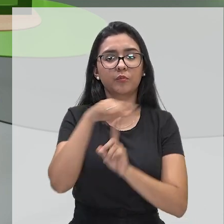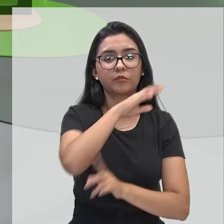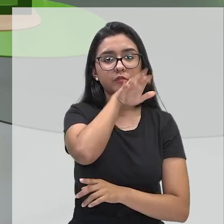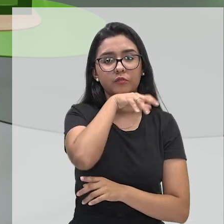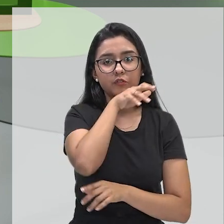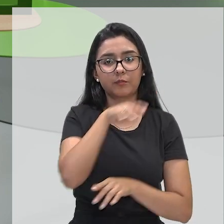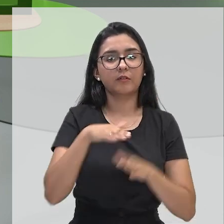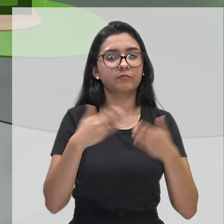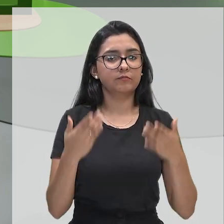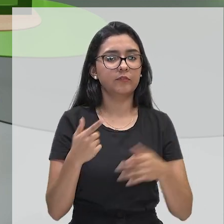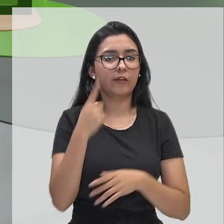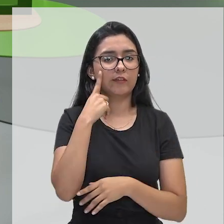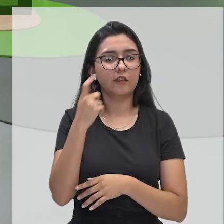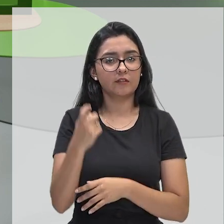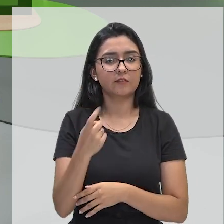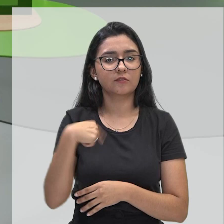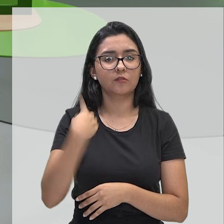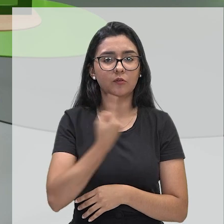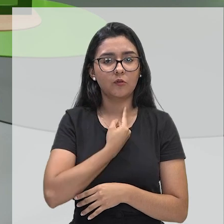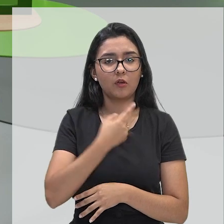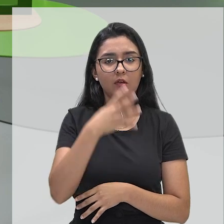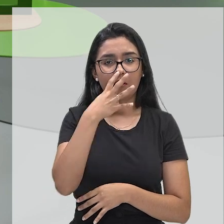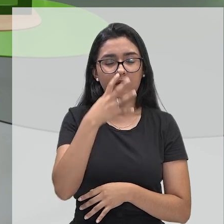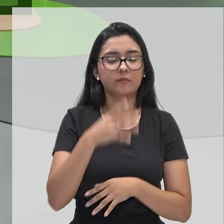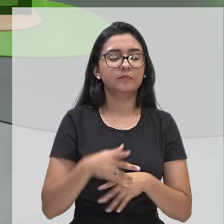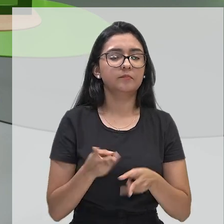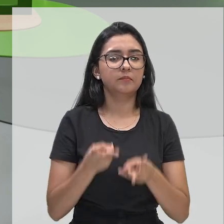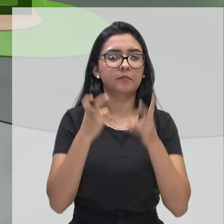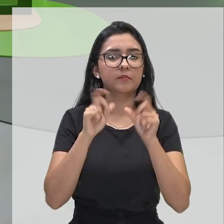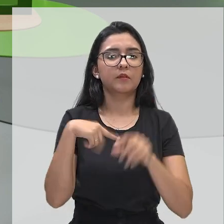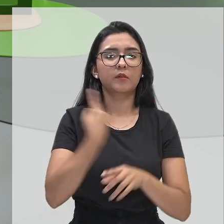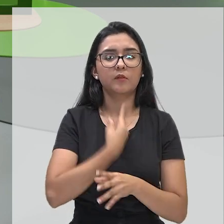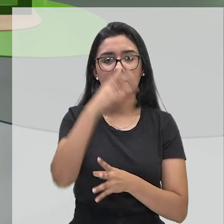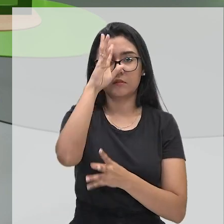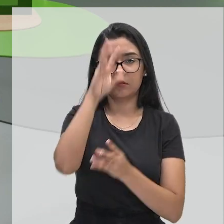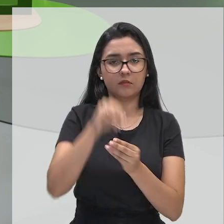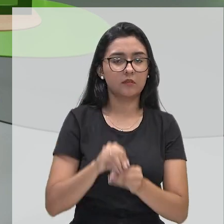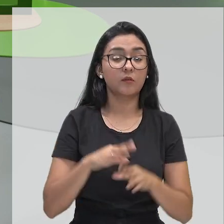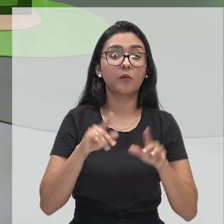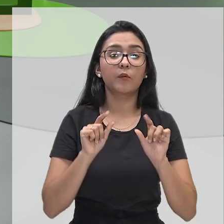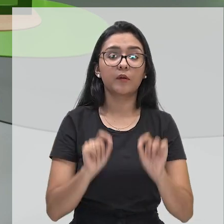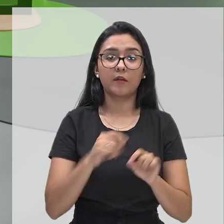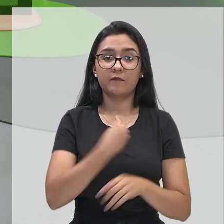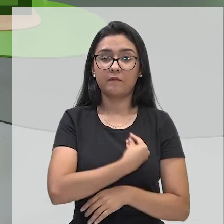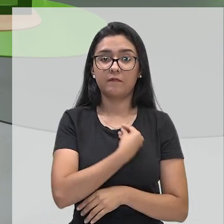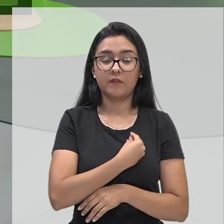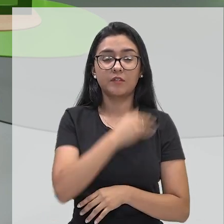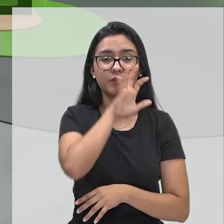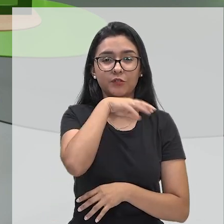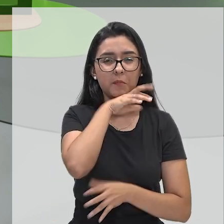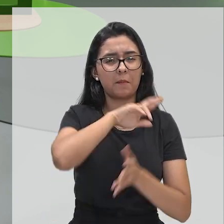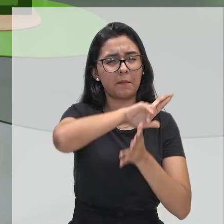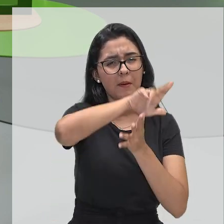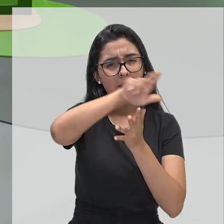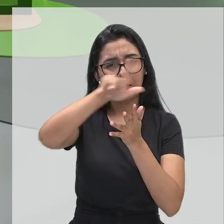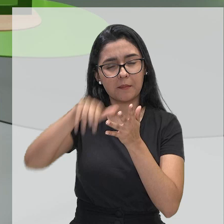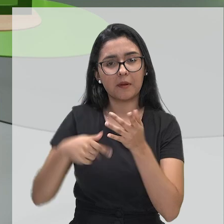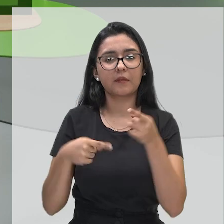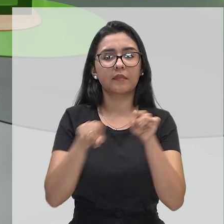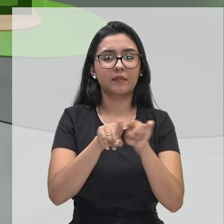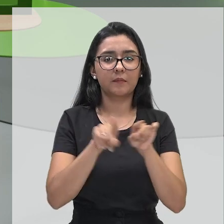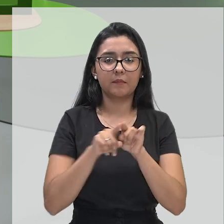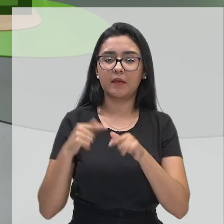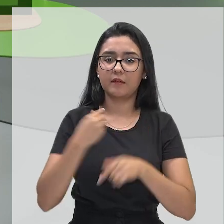ok? Então é algo bem interessante da gente observar, né, para a gente entender que a vida, né, dos animais ela é muito diversa